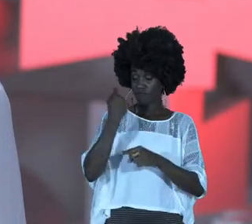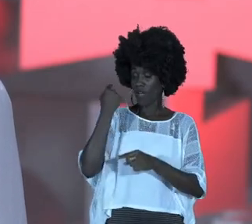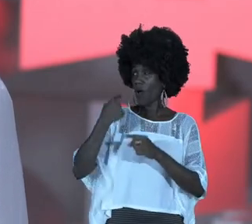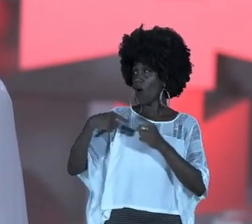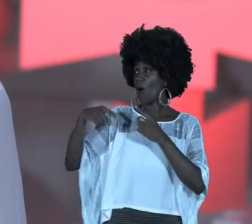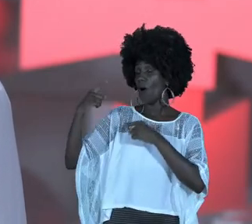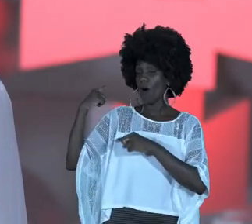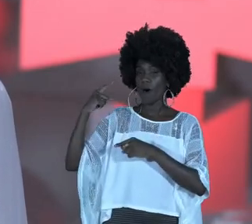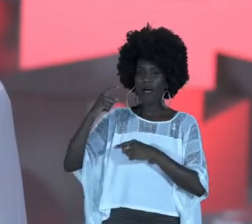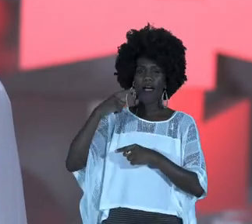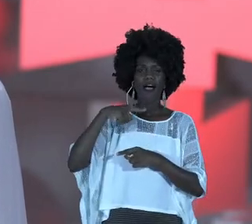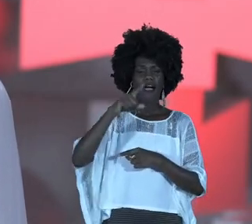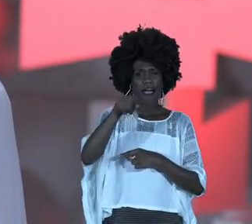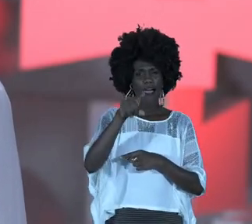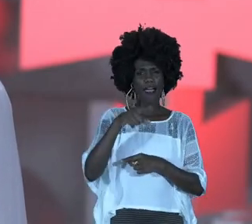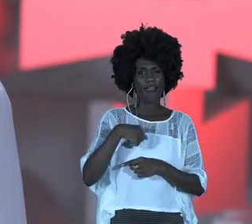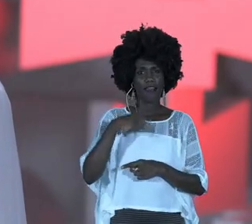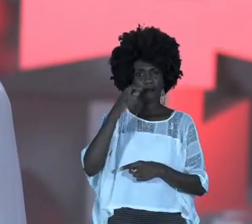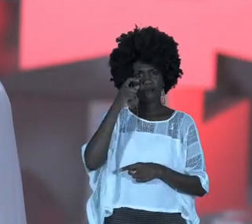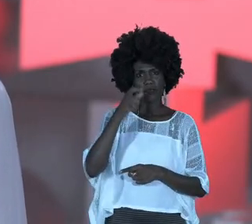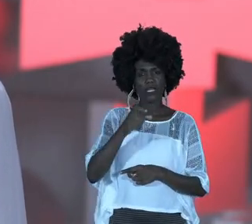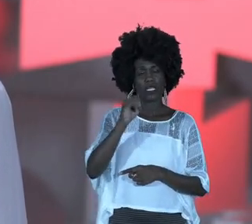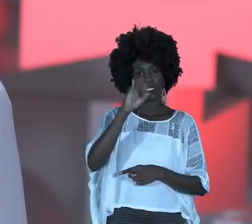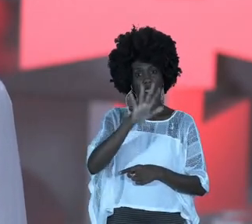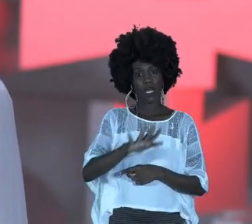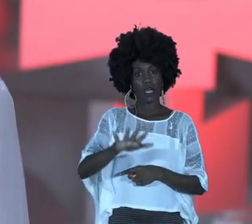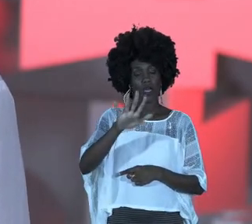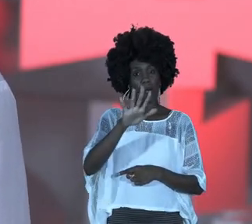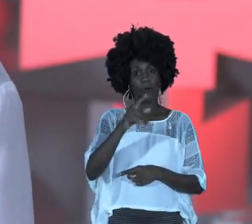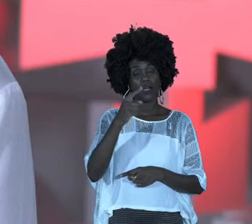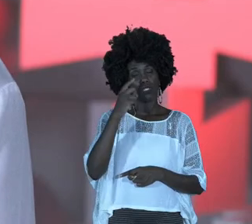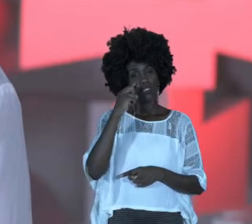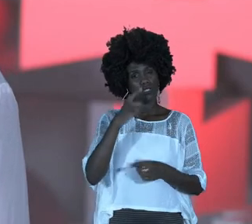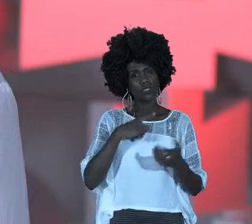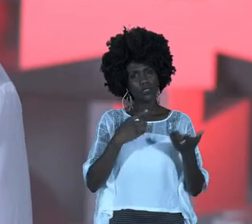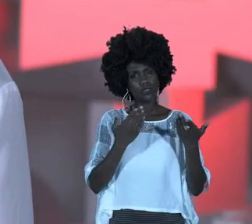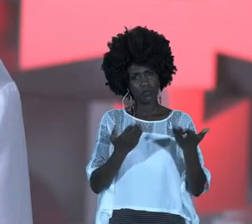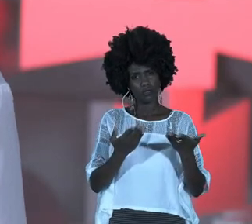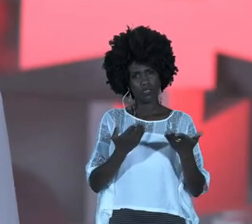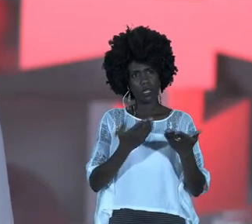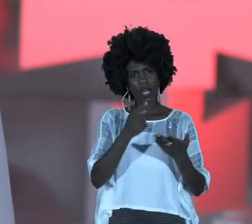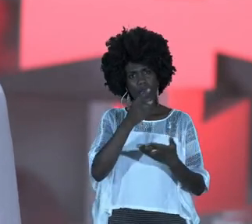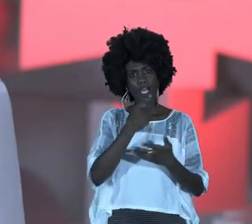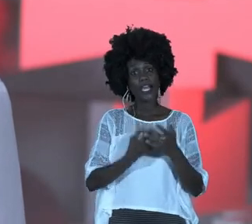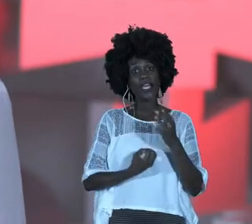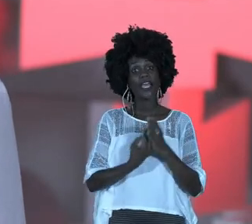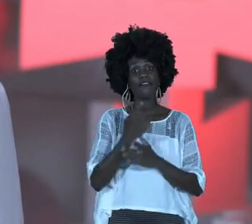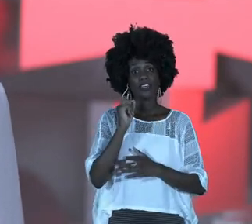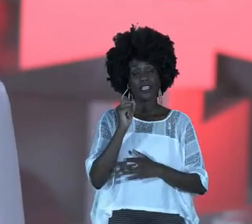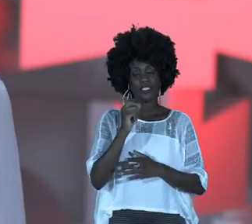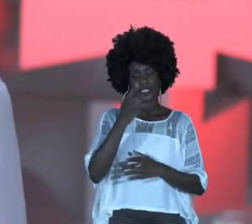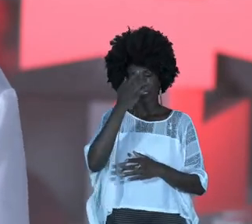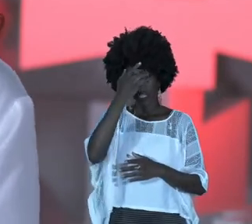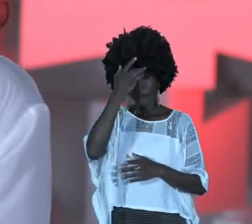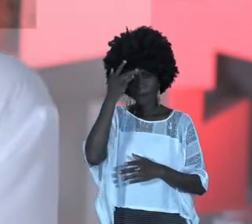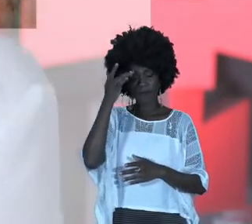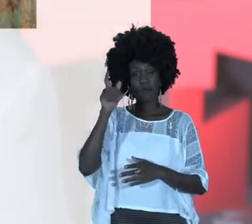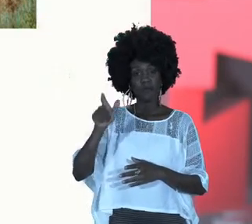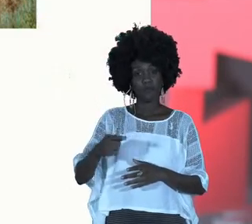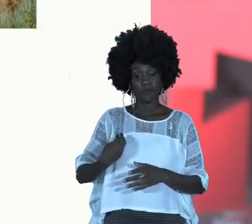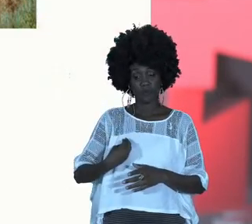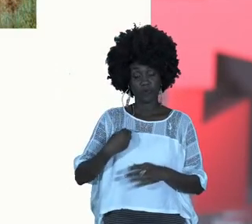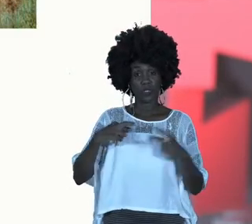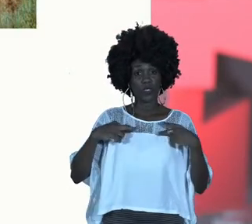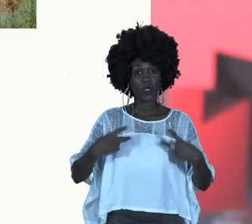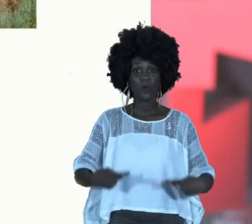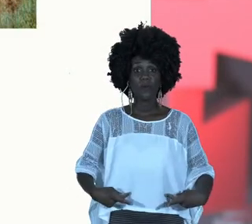é instigante essa primeira imagem que se tem notícia produzida pelo homem. E é instigante